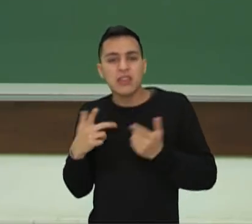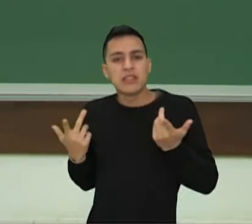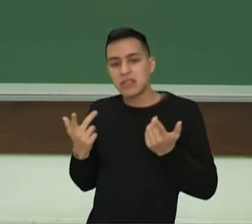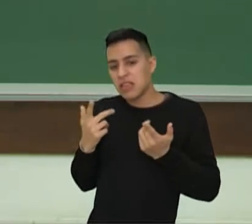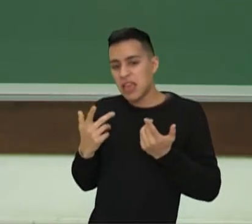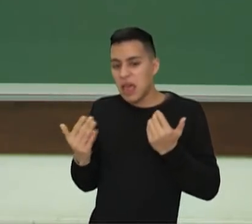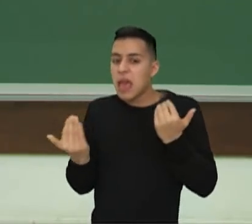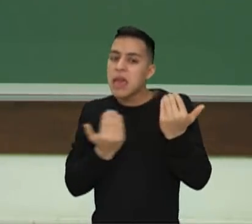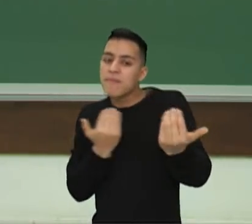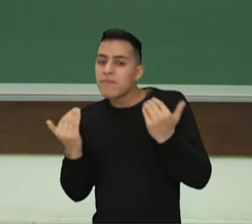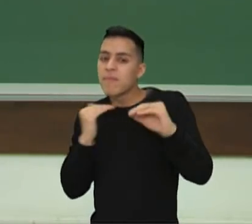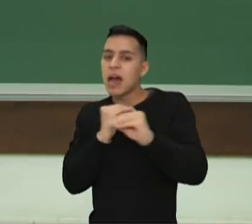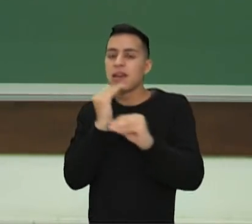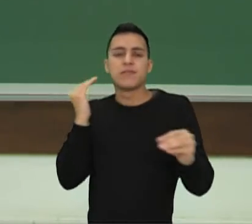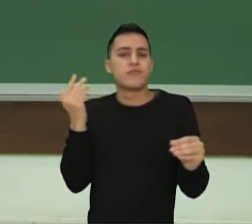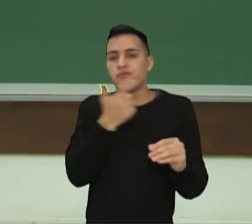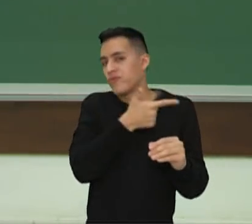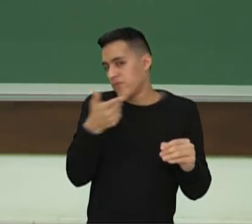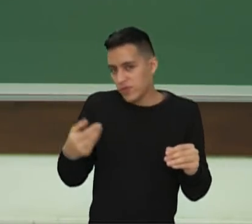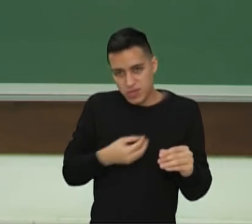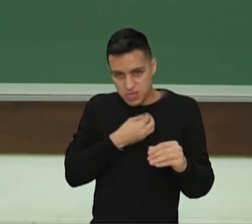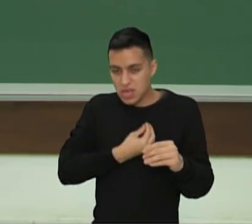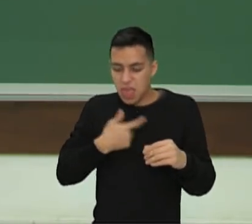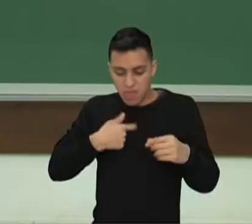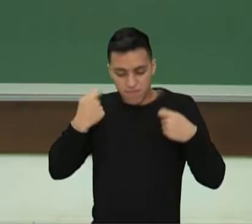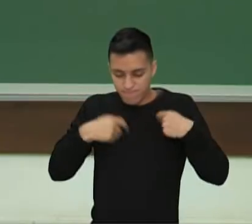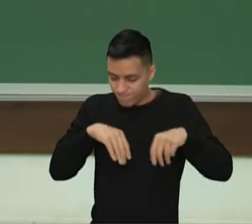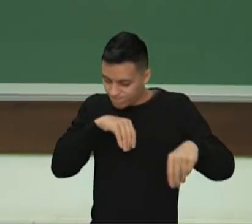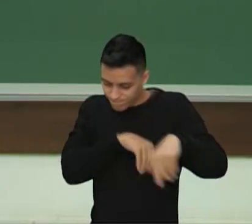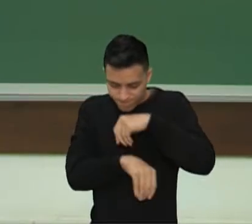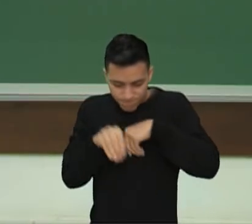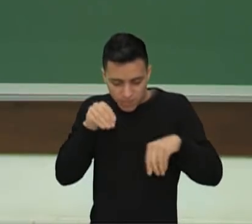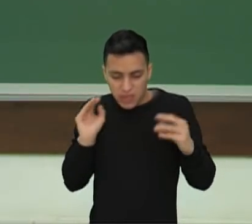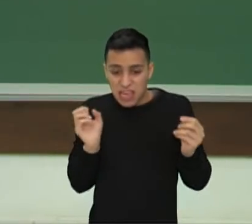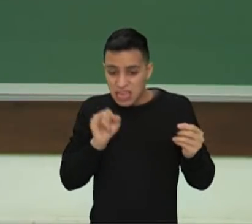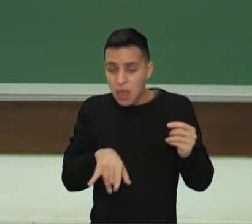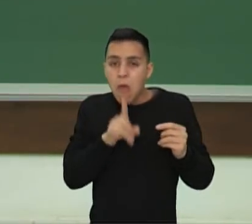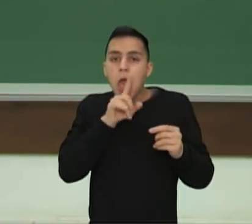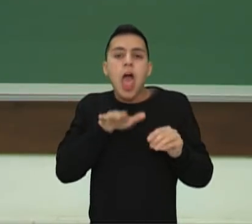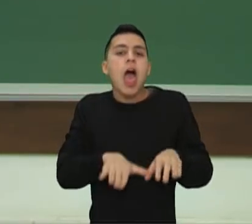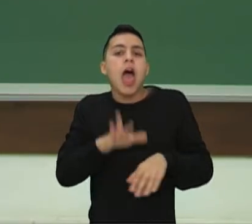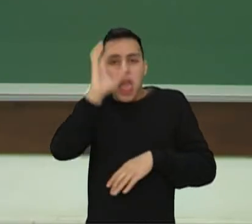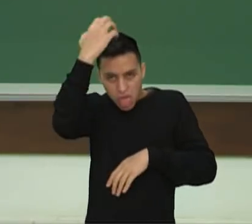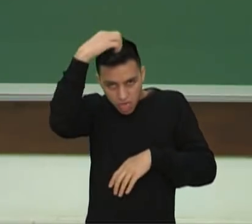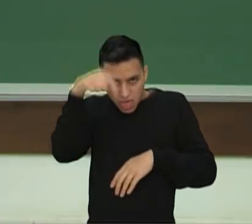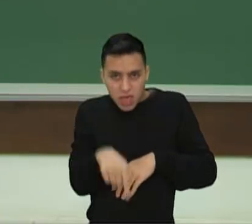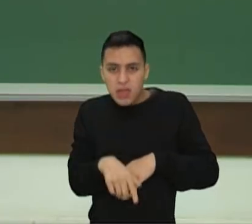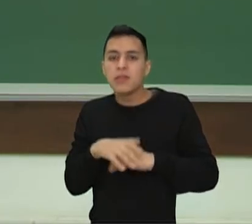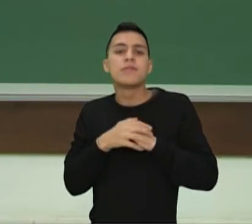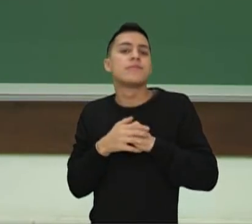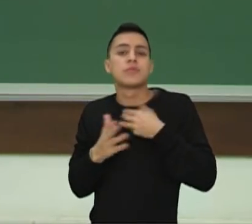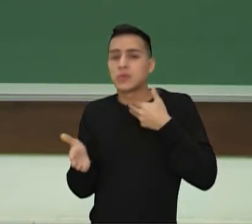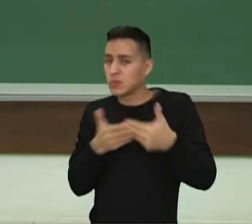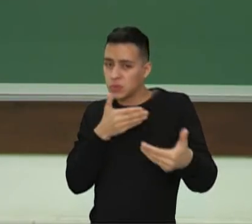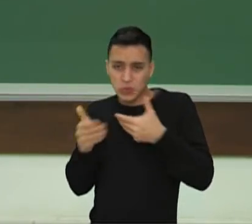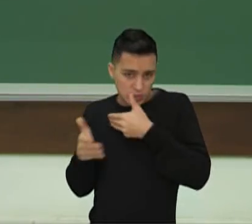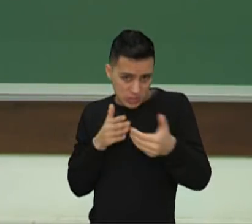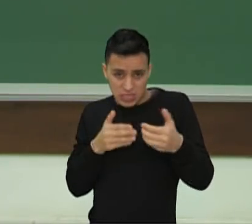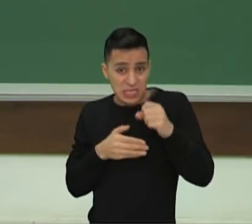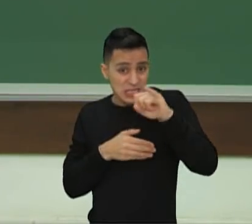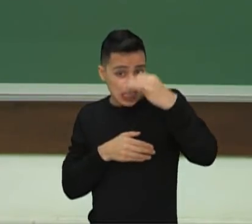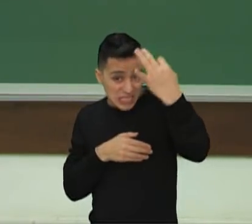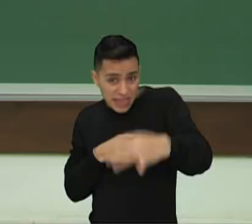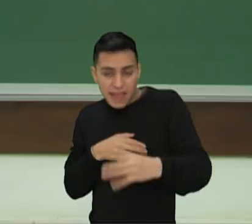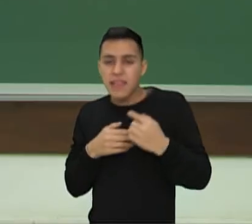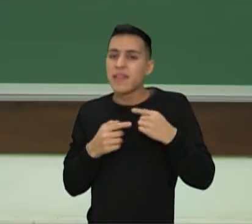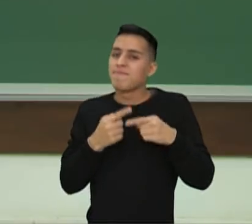vou empatar a partida. Isso não existe. Eu preciso movimentar o meu rei. Se eu não movimento o meu rei, qualquer jogada, mesmo sendo certa,